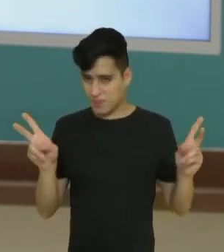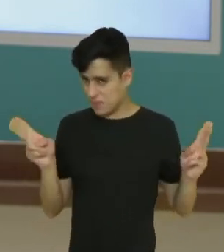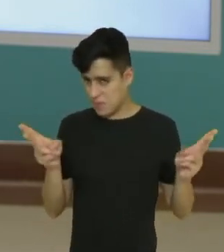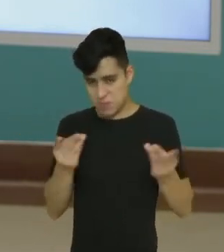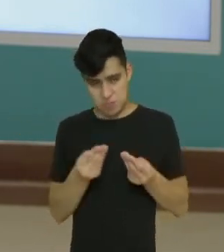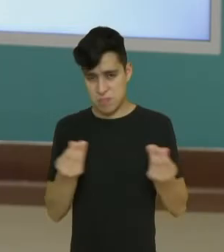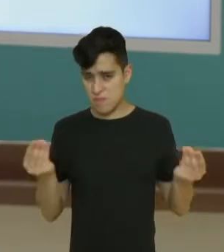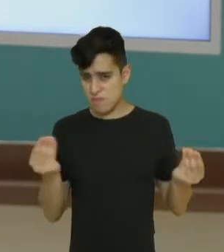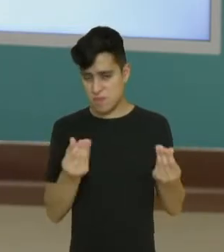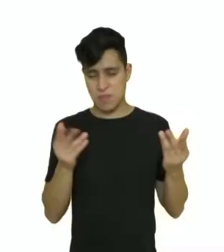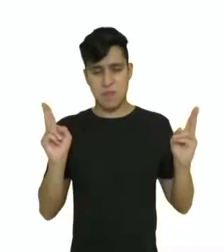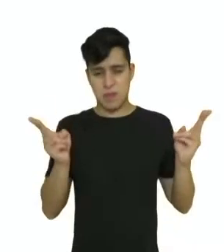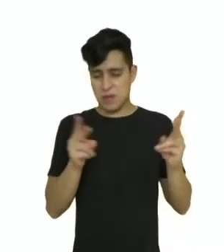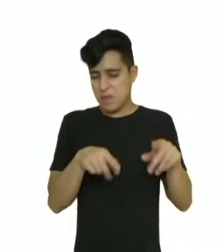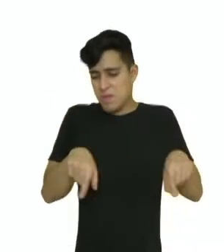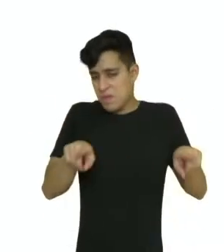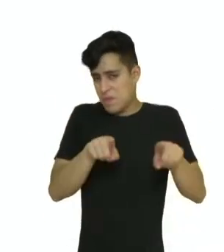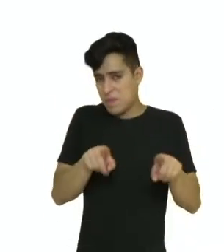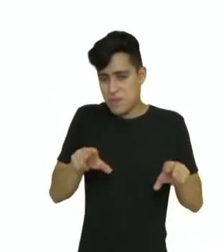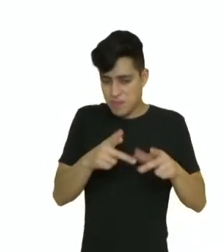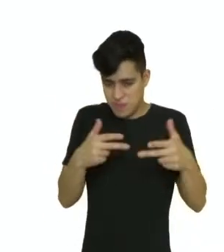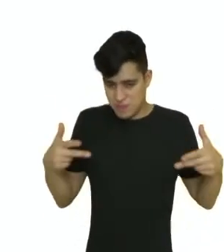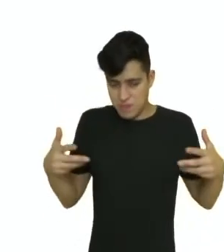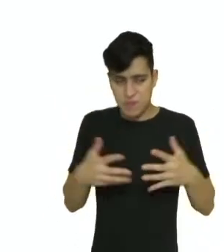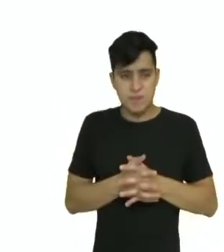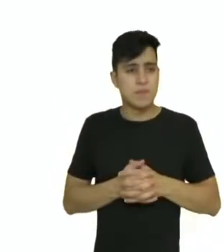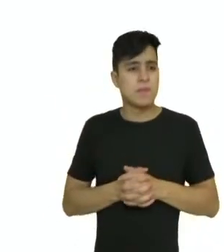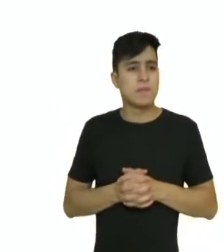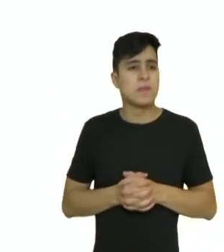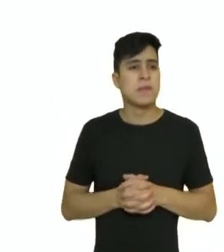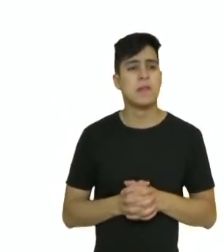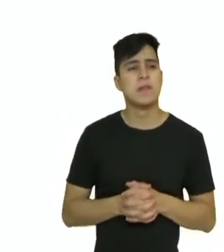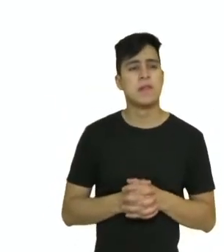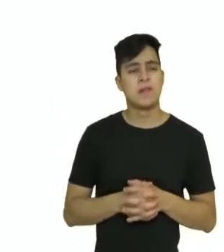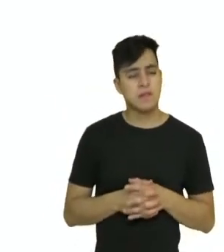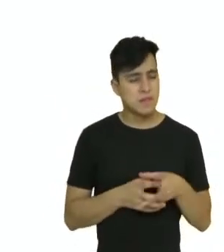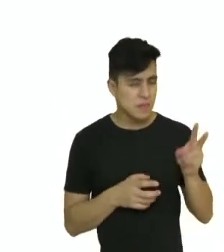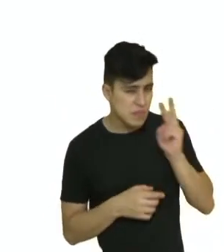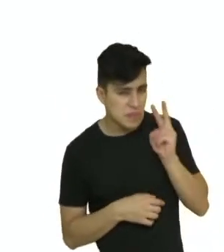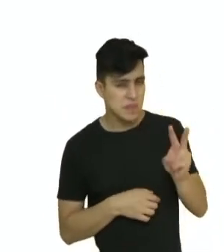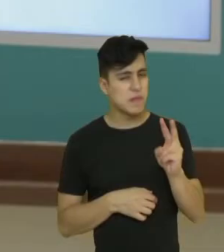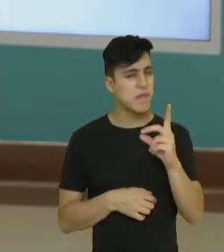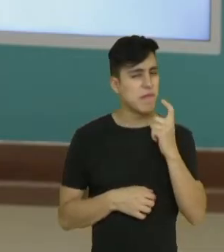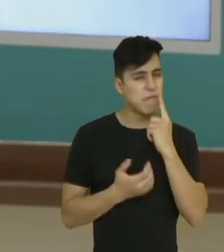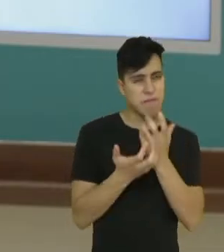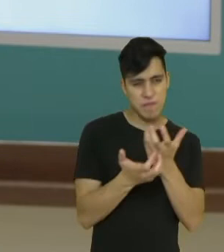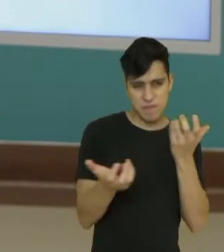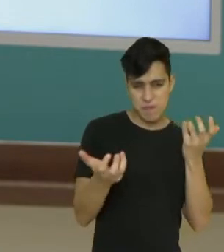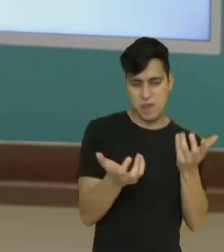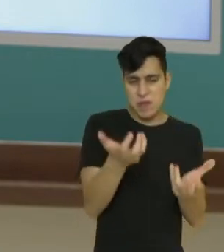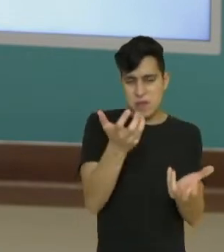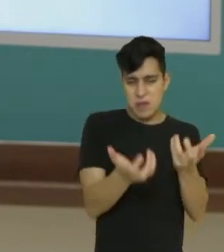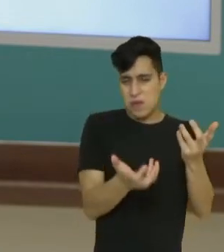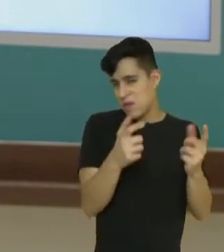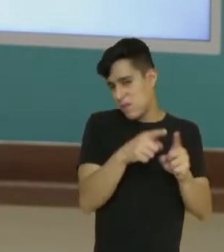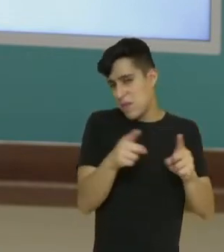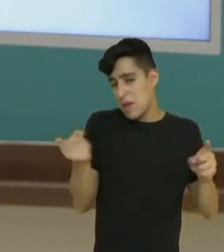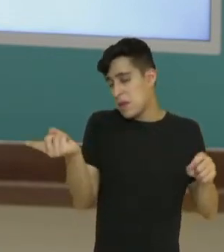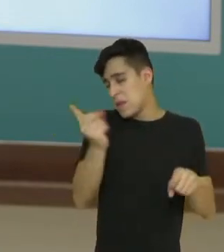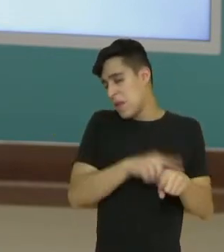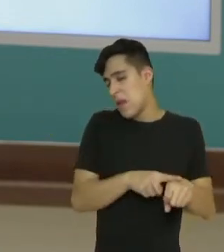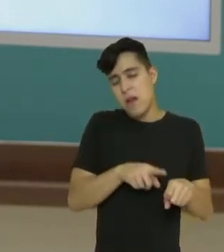material. Nessa imagem, a gente percebe ainda um pouquinho dessa coloração avermelhada, porque ele está incandescente. Mas o que